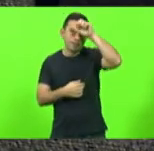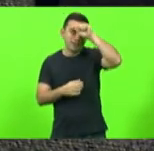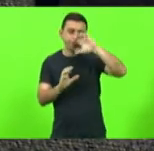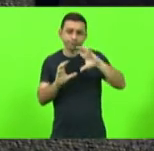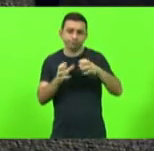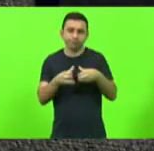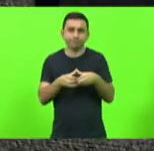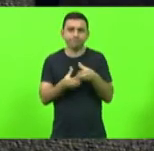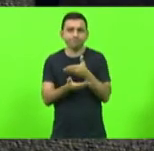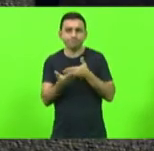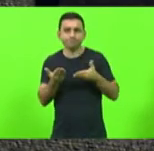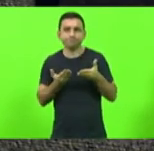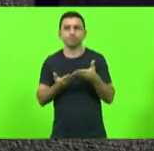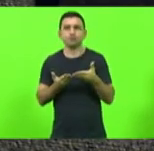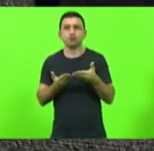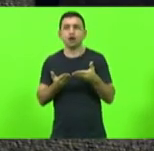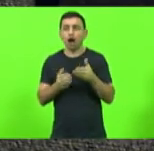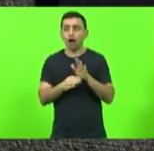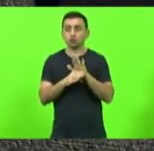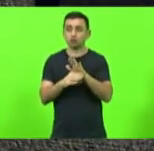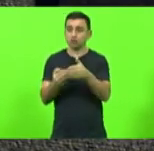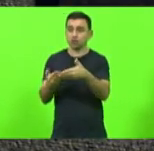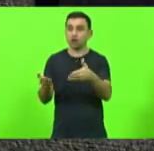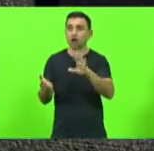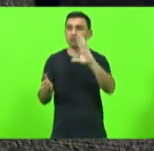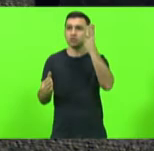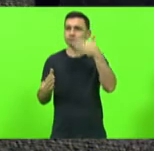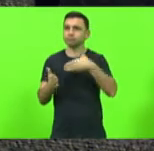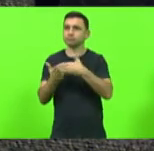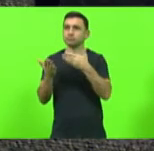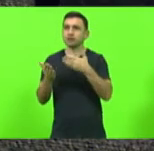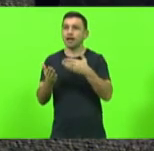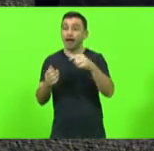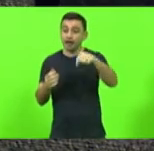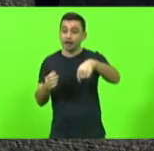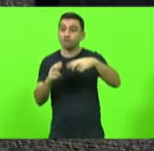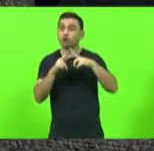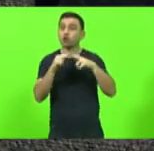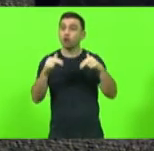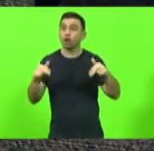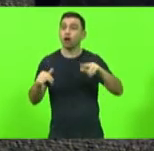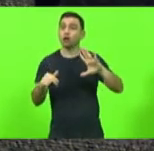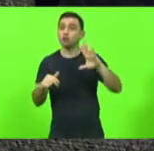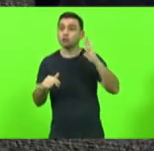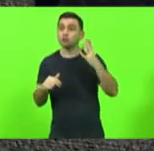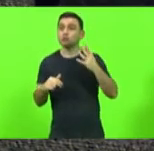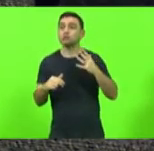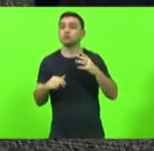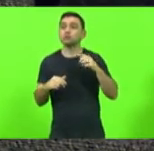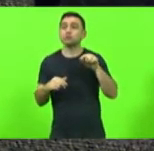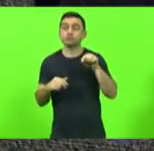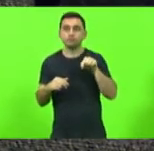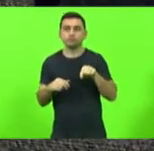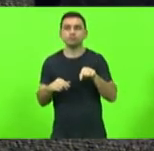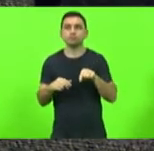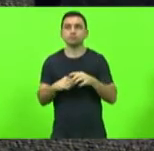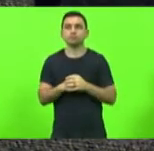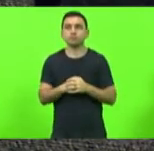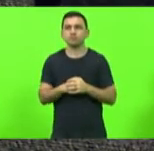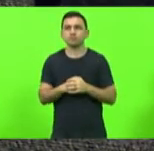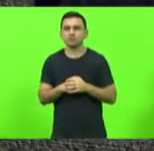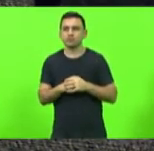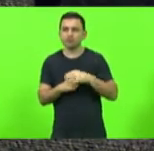os atingidos e as atingidas pela barragem da Casan em Florianópolis a conquistar os seus direitos. Não é mesmo,